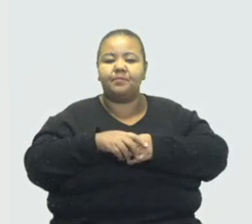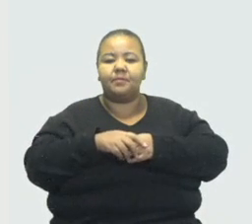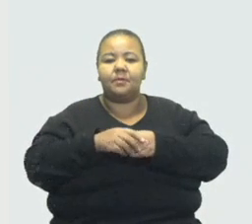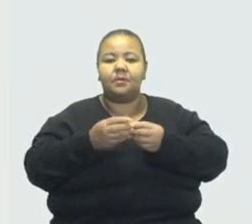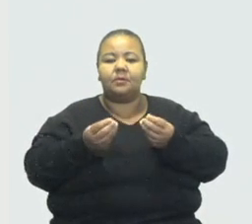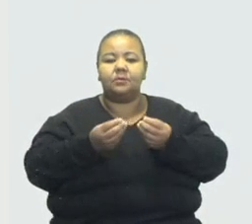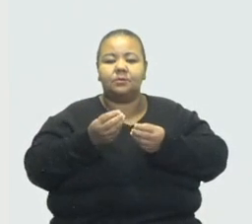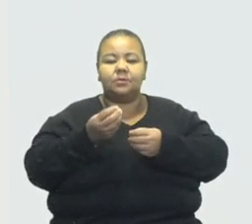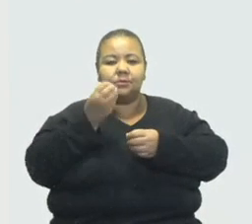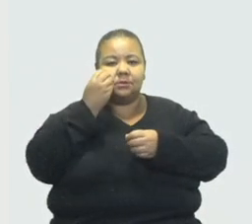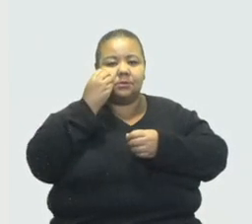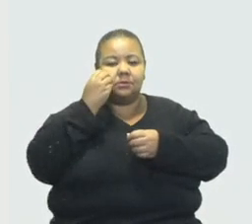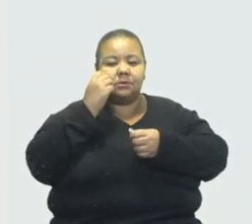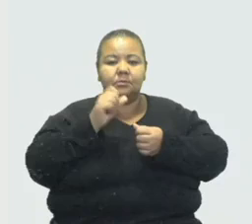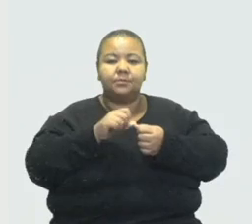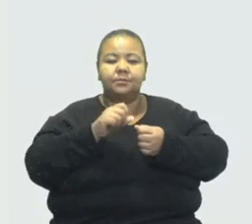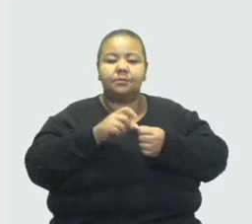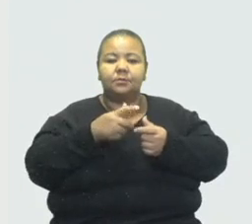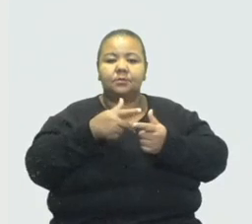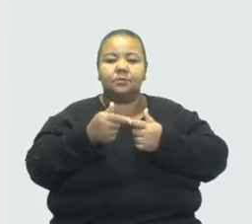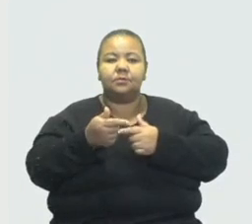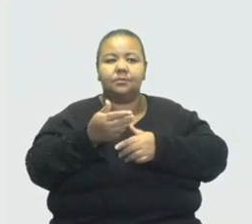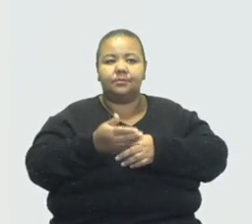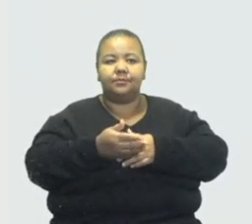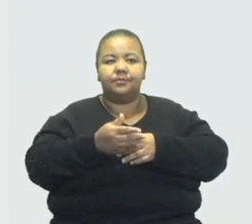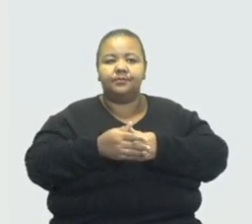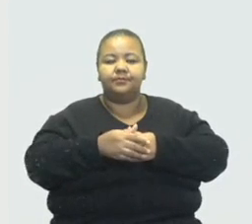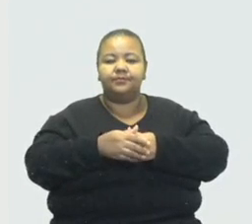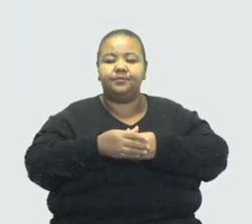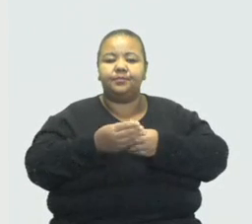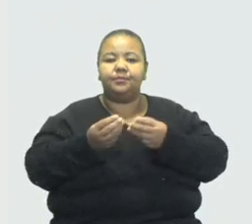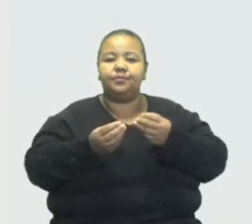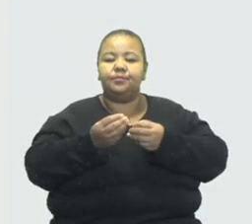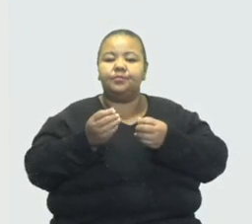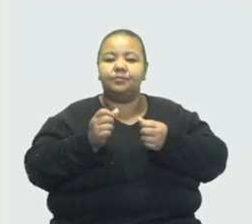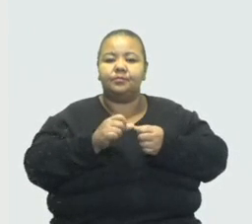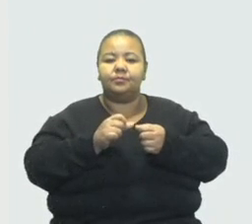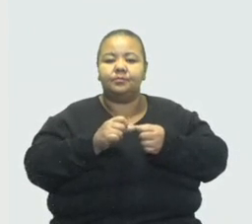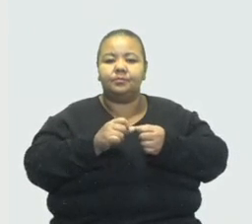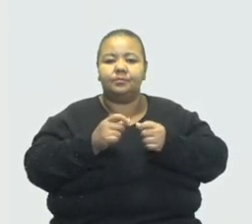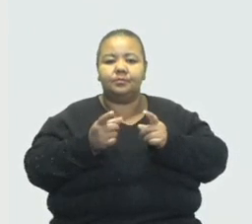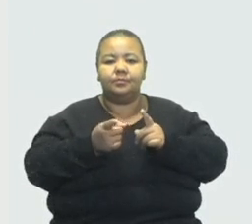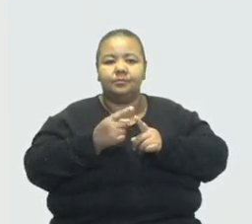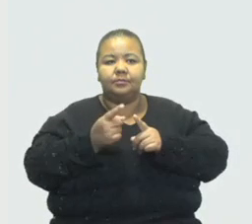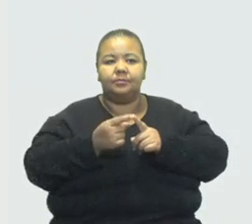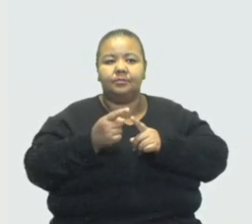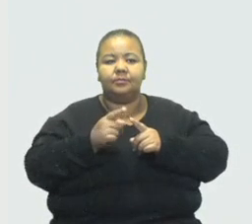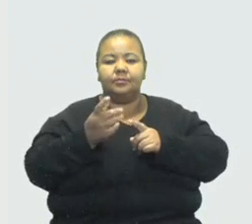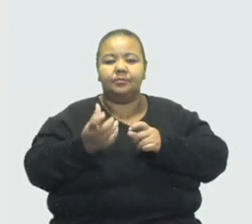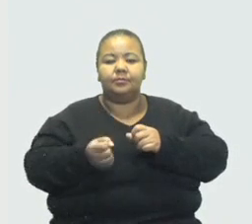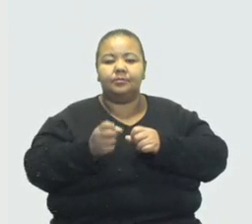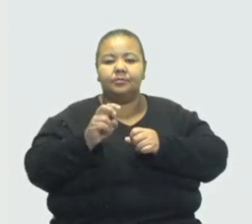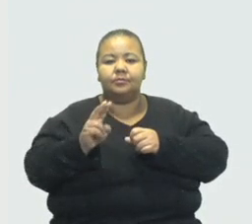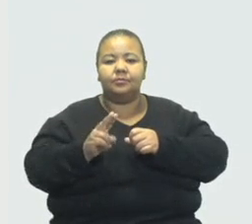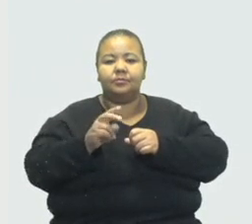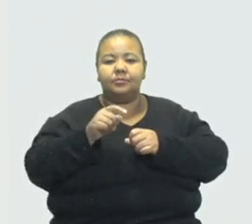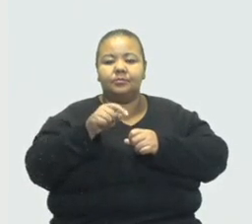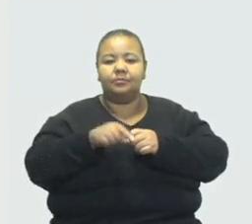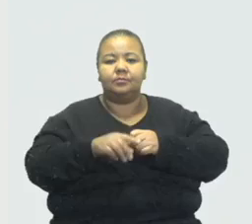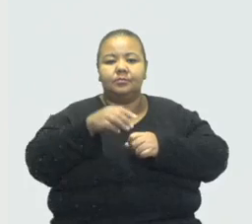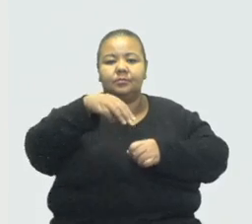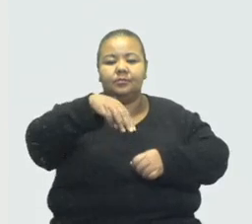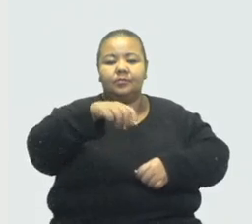vamos buscar resolvê-lo utilizando o escalonamento. Como a gente vai fazer isso? Primeira coisa, nós vamos utilizar a ideia de